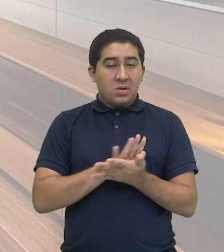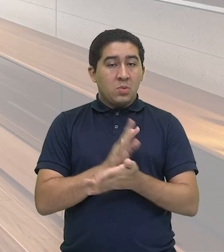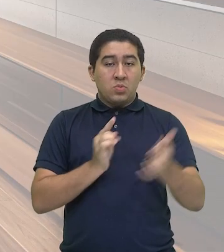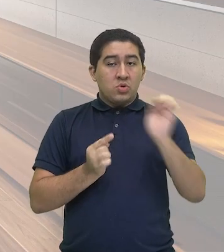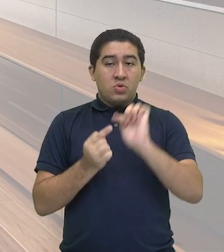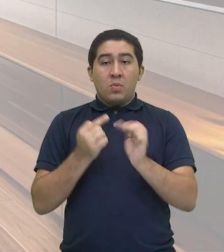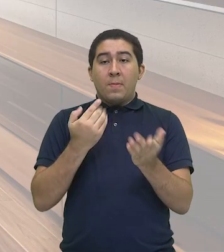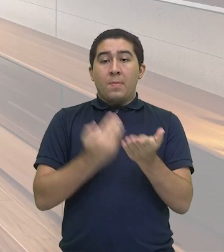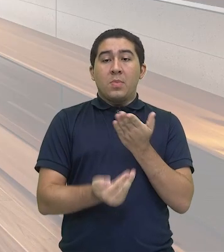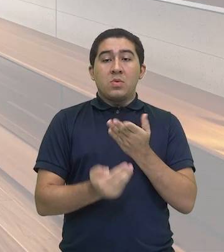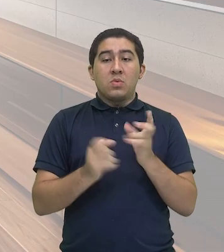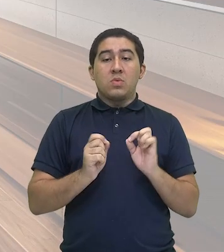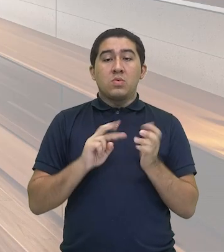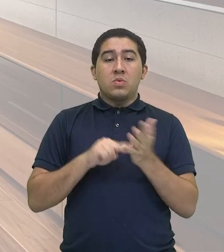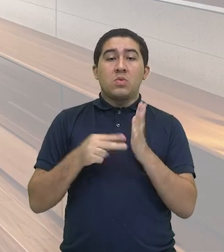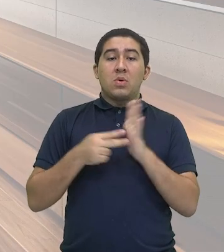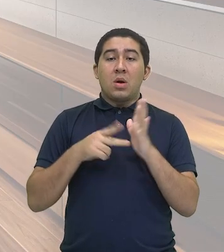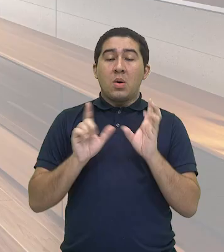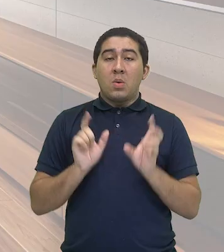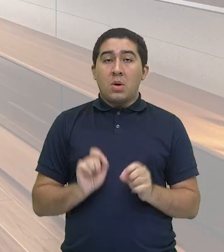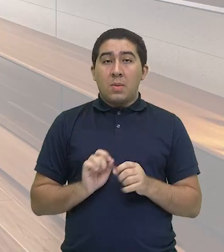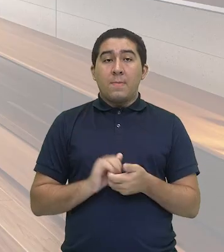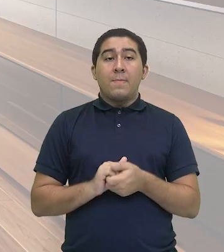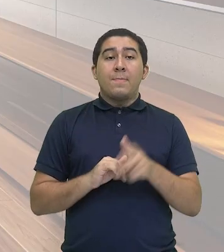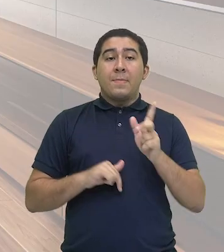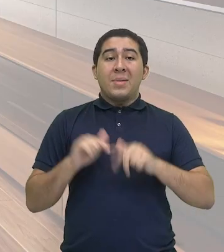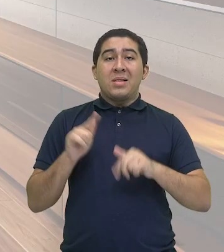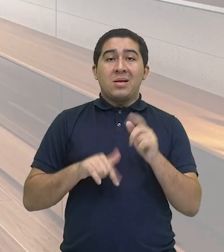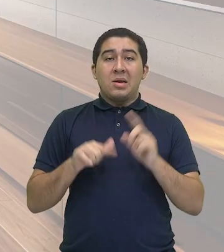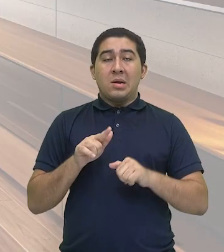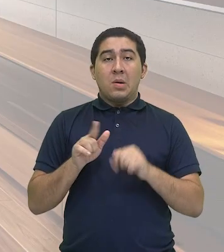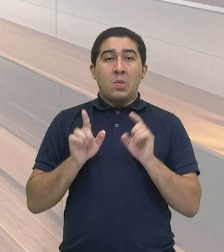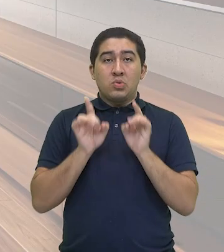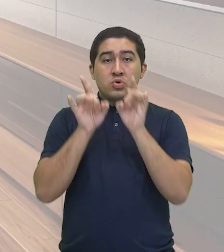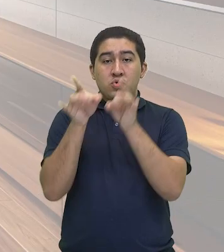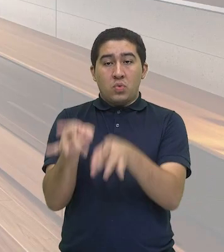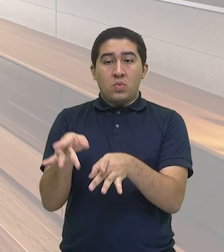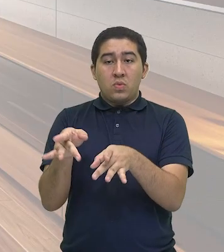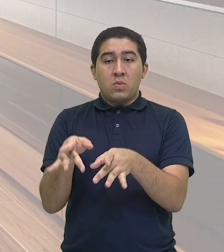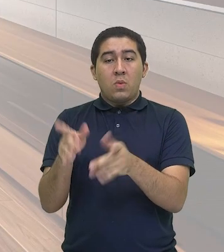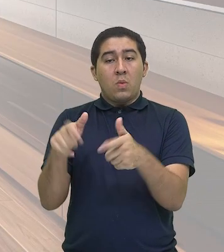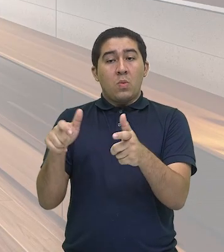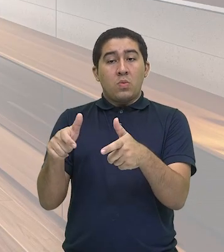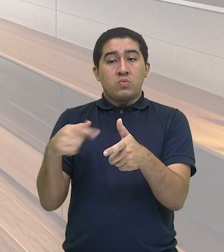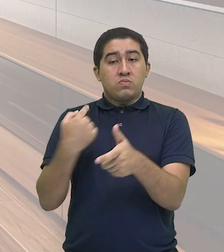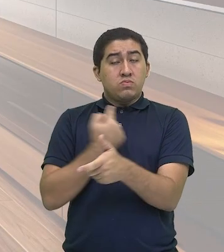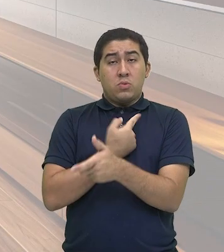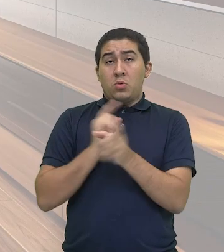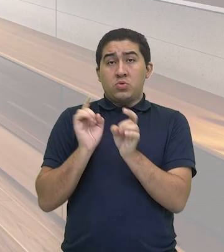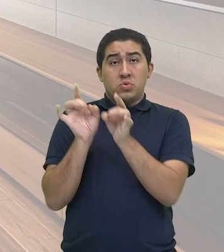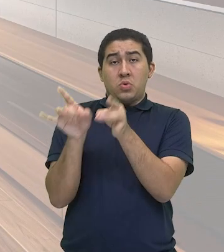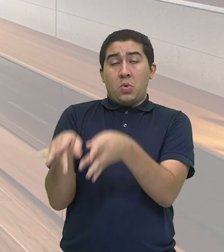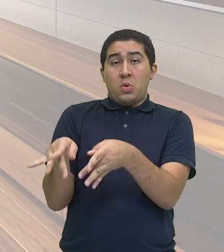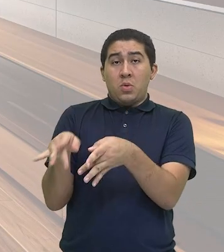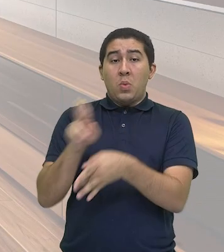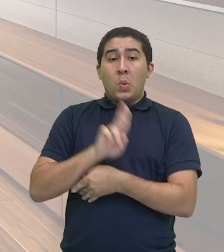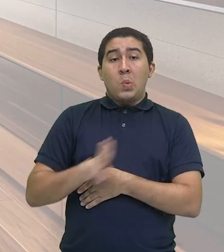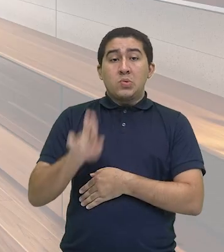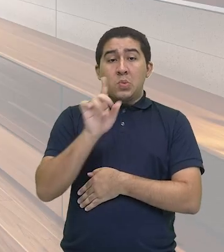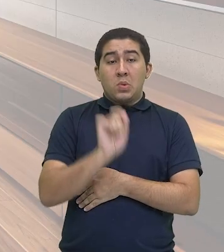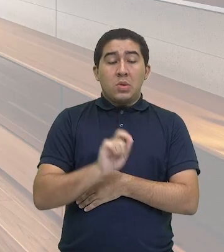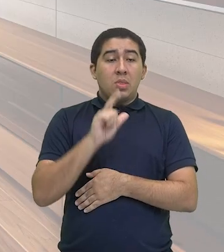se tornam lixo eletrônico e são jogados fora por nós, usando métodos